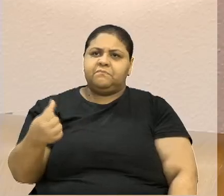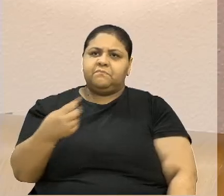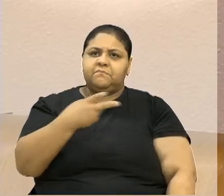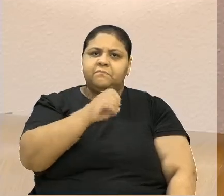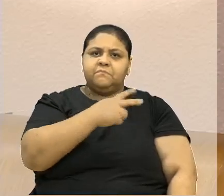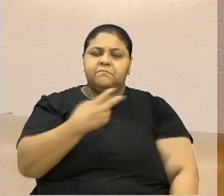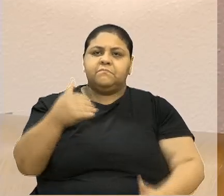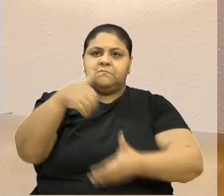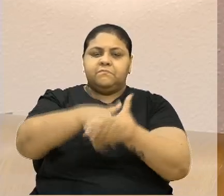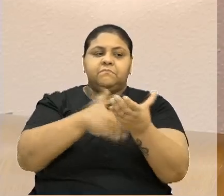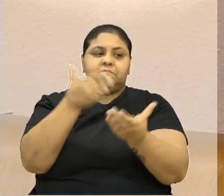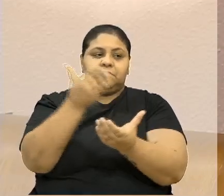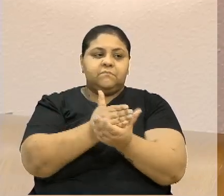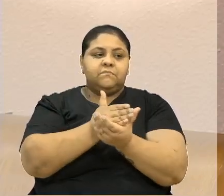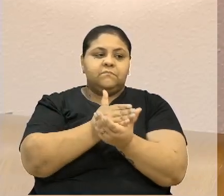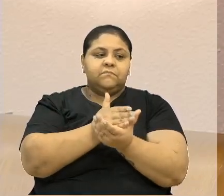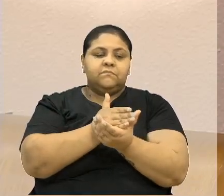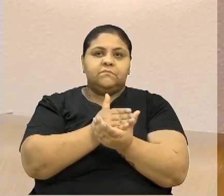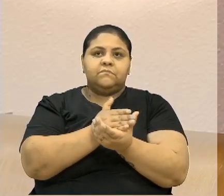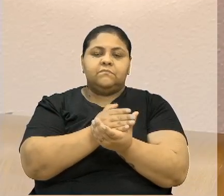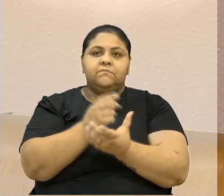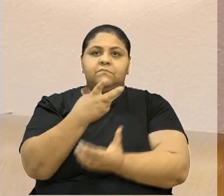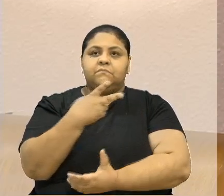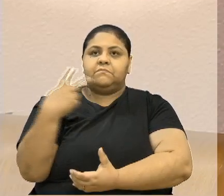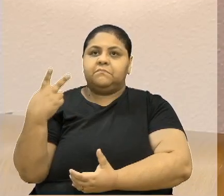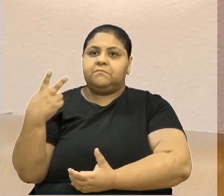176/2024, contido no processo número